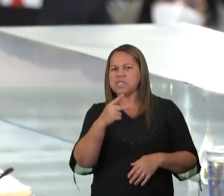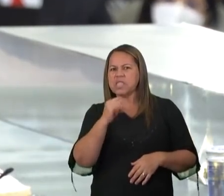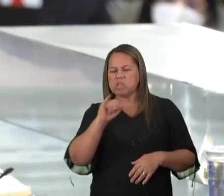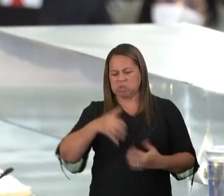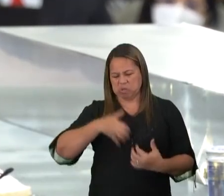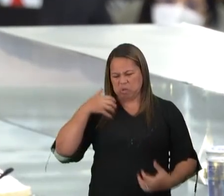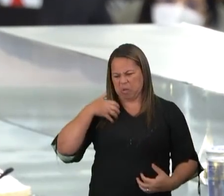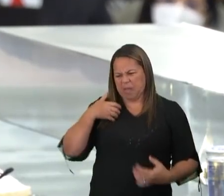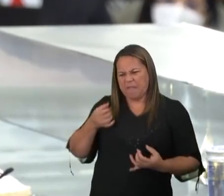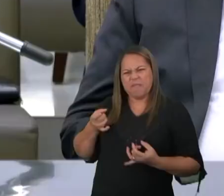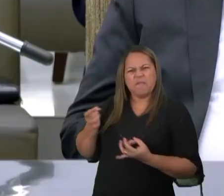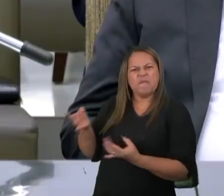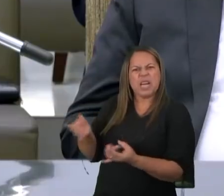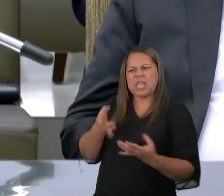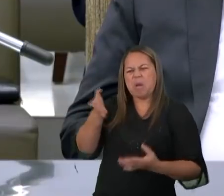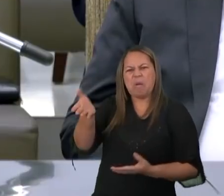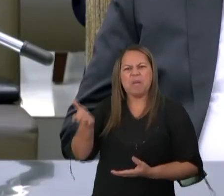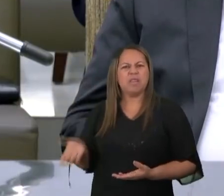caluniado.